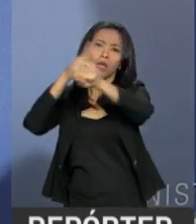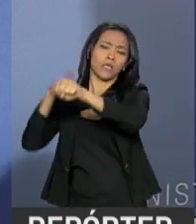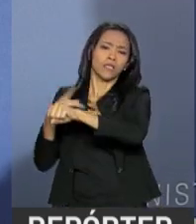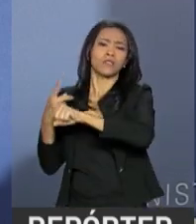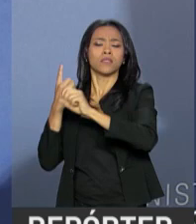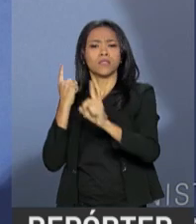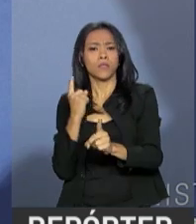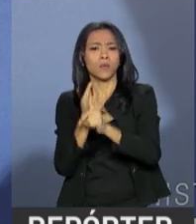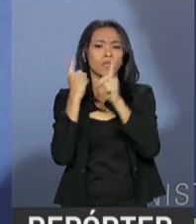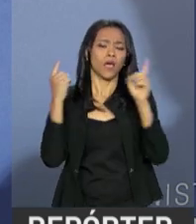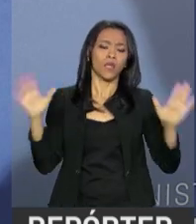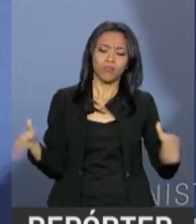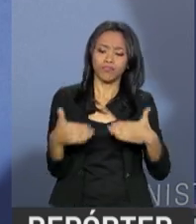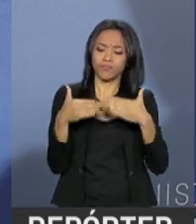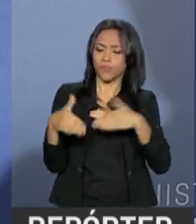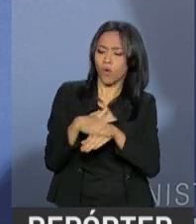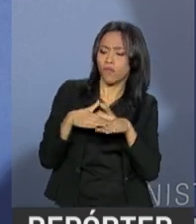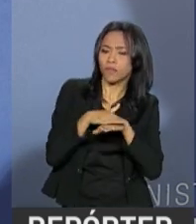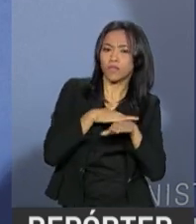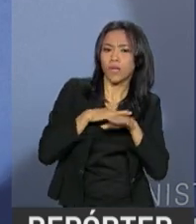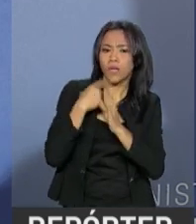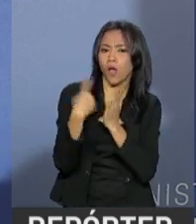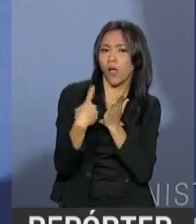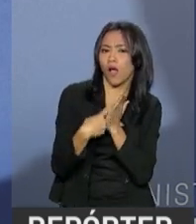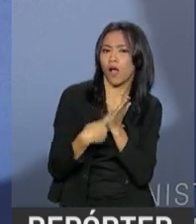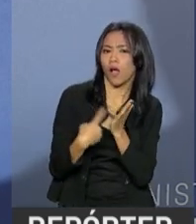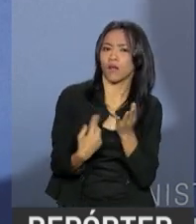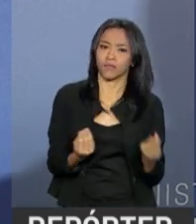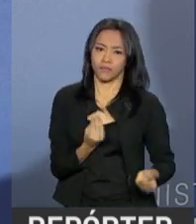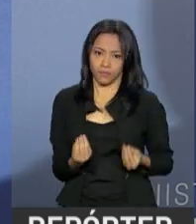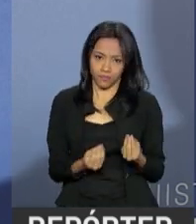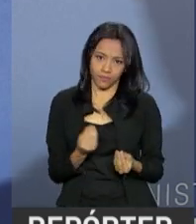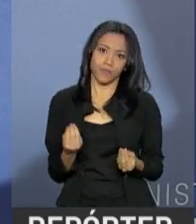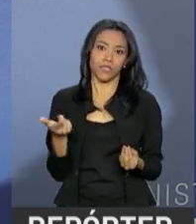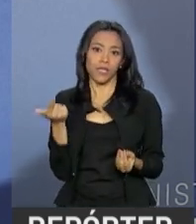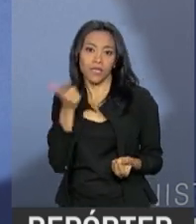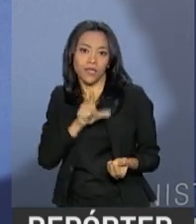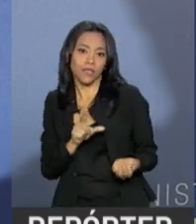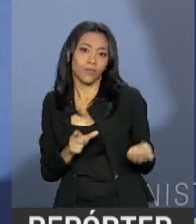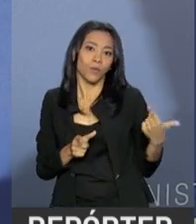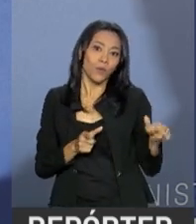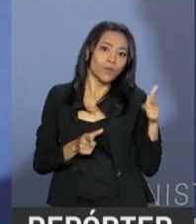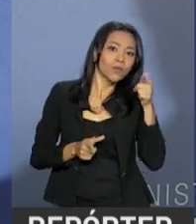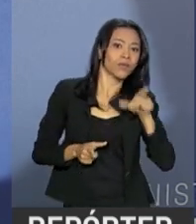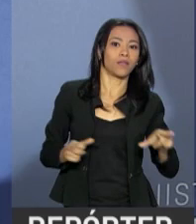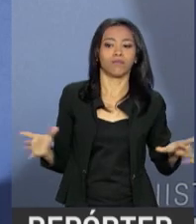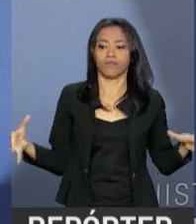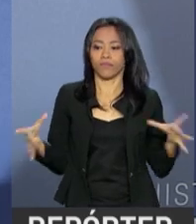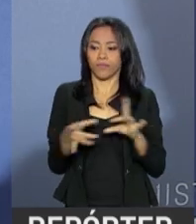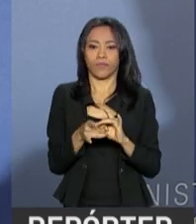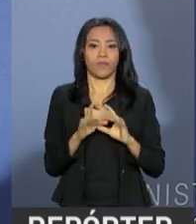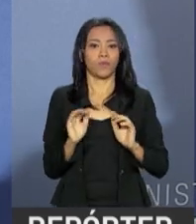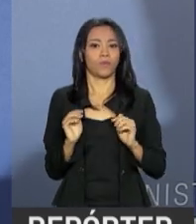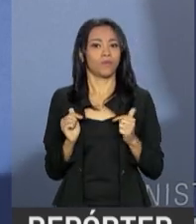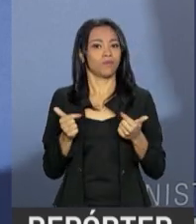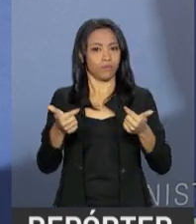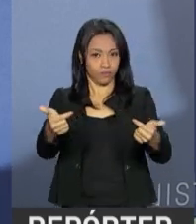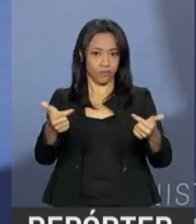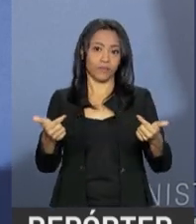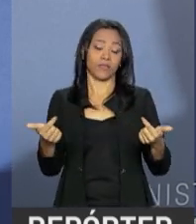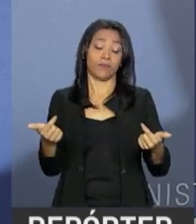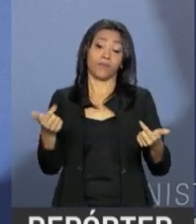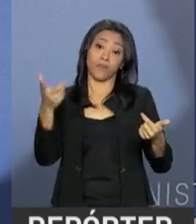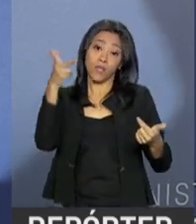contrário conversarem e fazer atividades ganha-ganha de modo que um ganhando outro ganho é meu hobby mesmo tempo que o estado